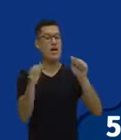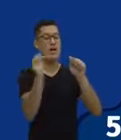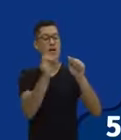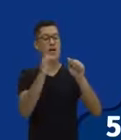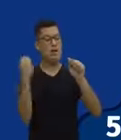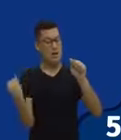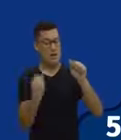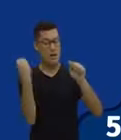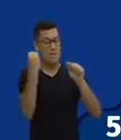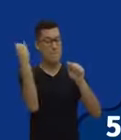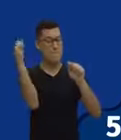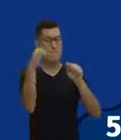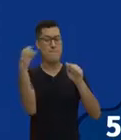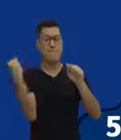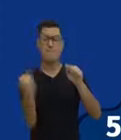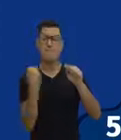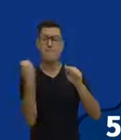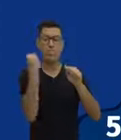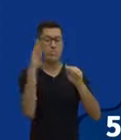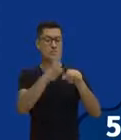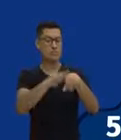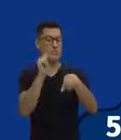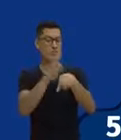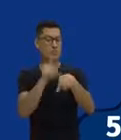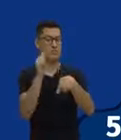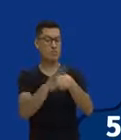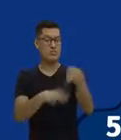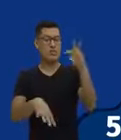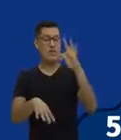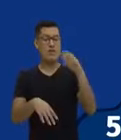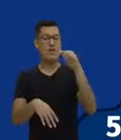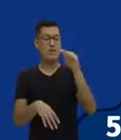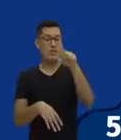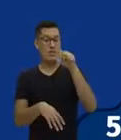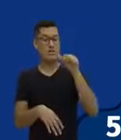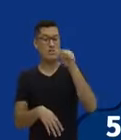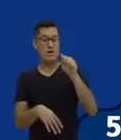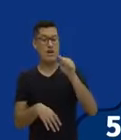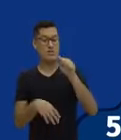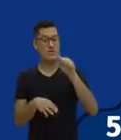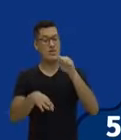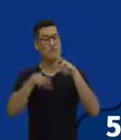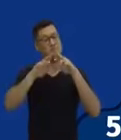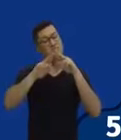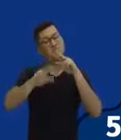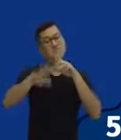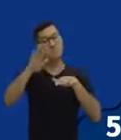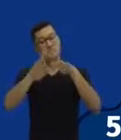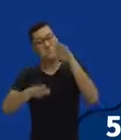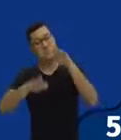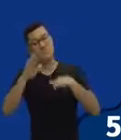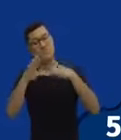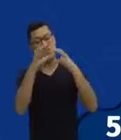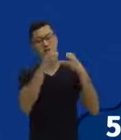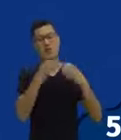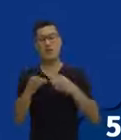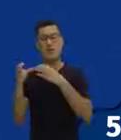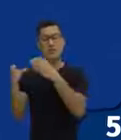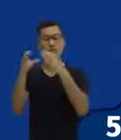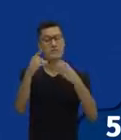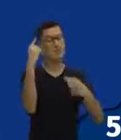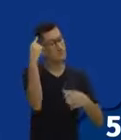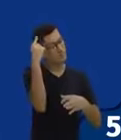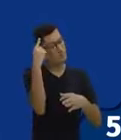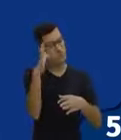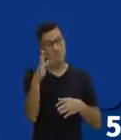muito grande para a função. Ele é chamado de taxa de crescimento ou taxa de variação. Toda função, pensa na situação lá do